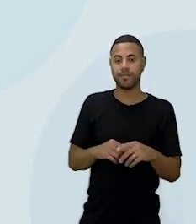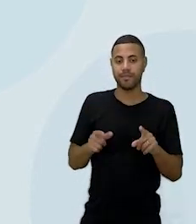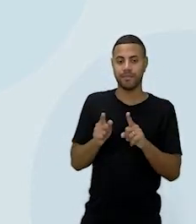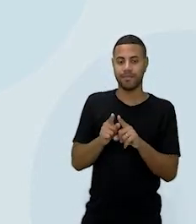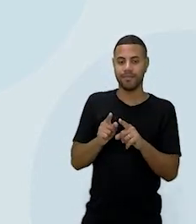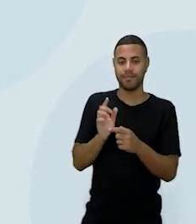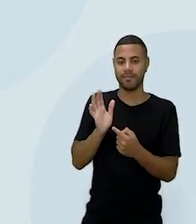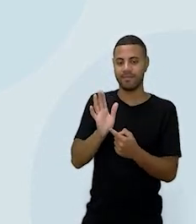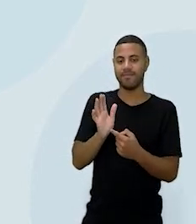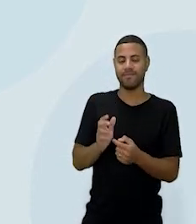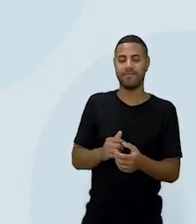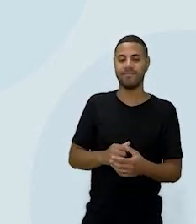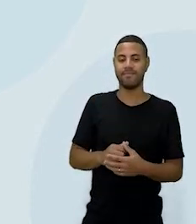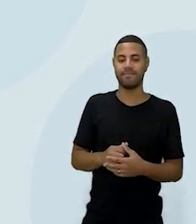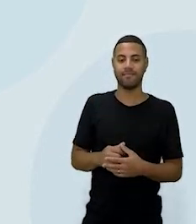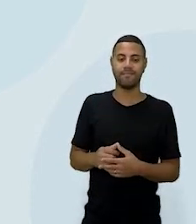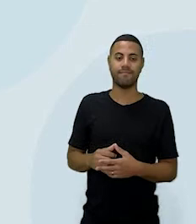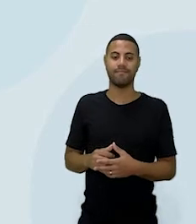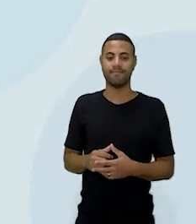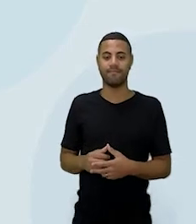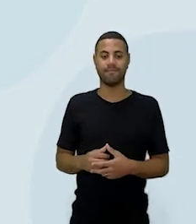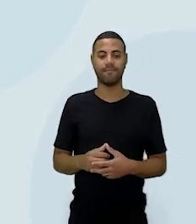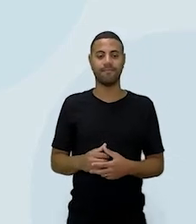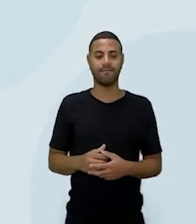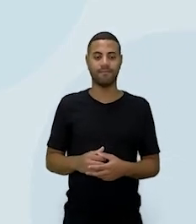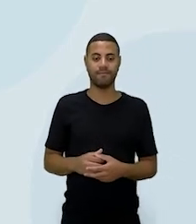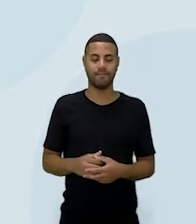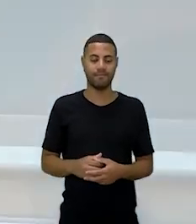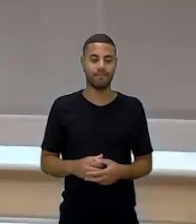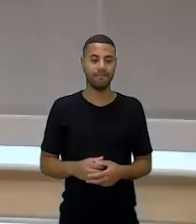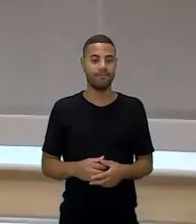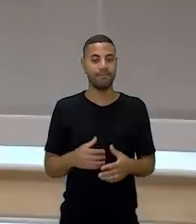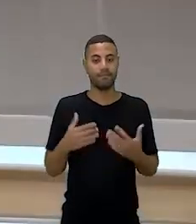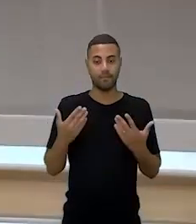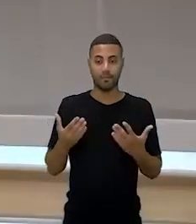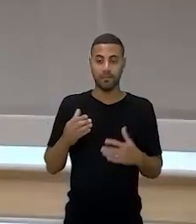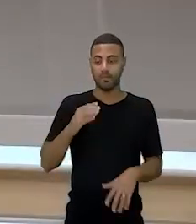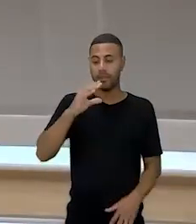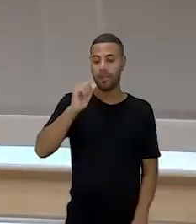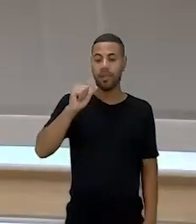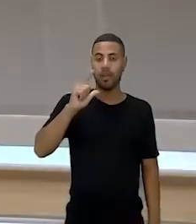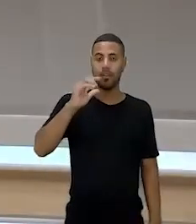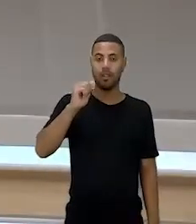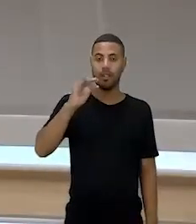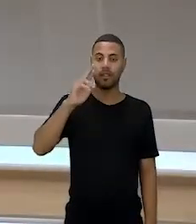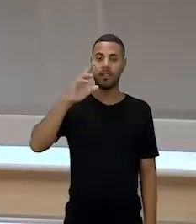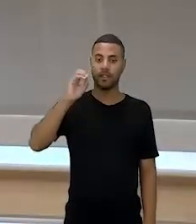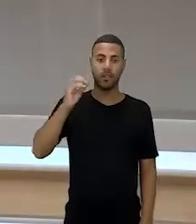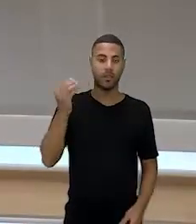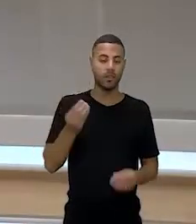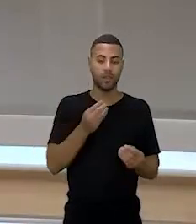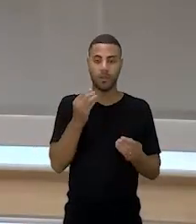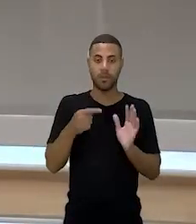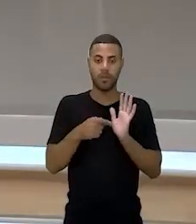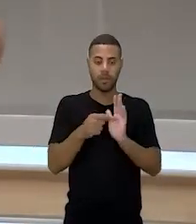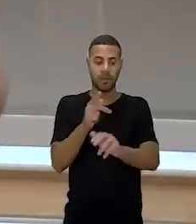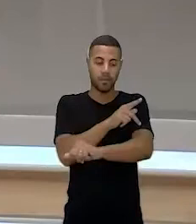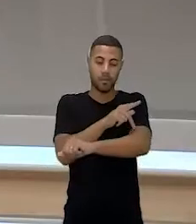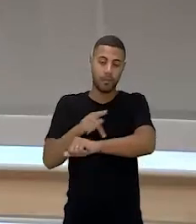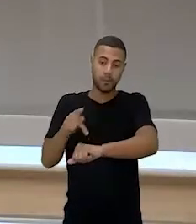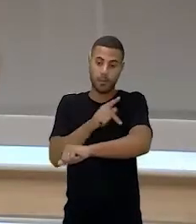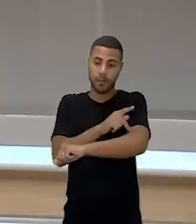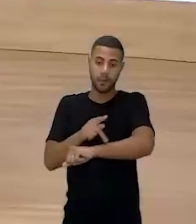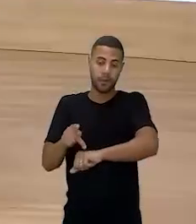né? Então, nós temos então, já podemos perceber que o calcário, além dele ser utilizado na sua forma pura, né, na sua